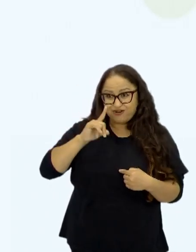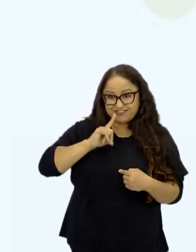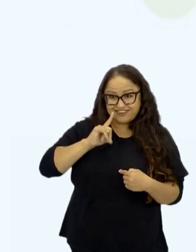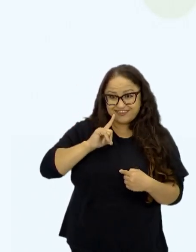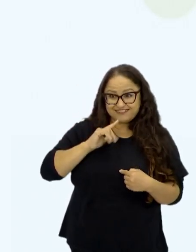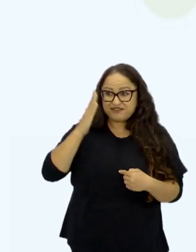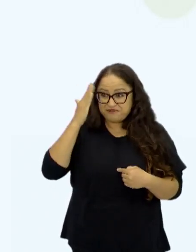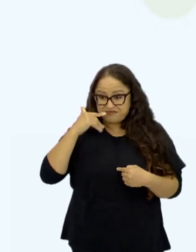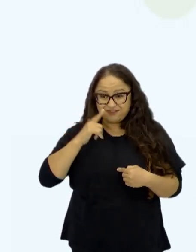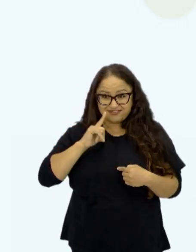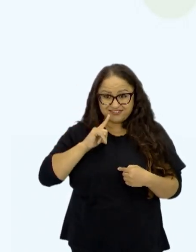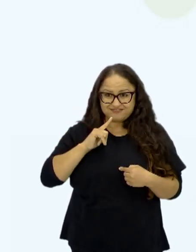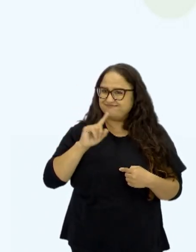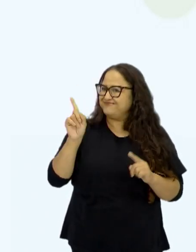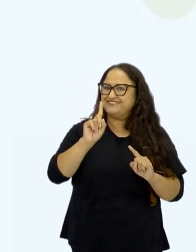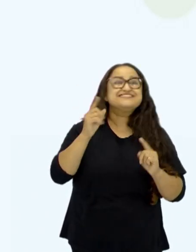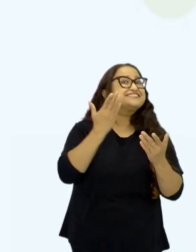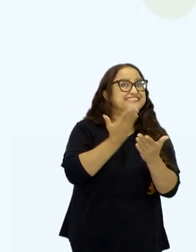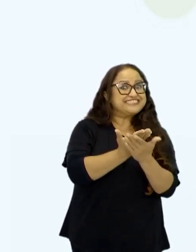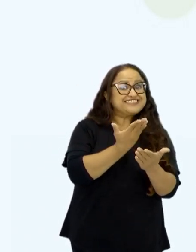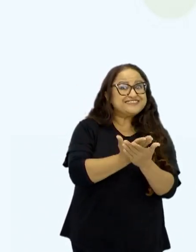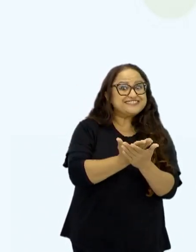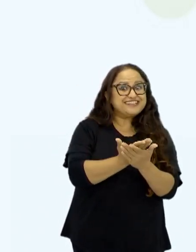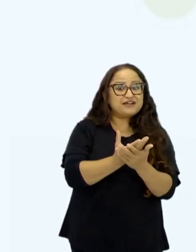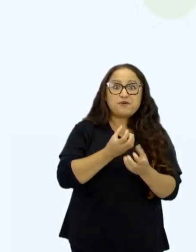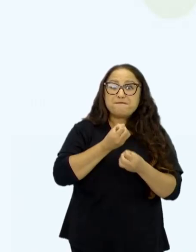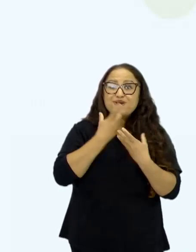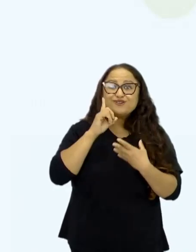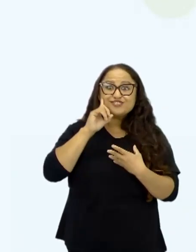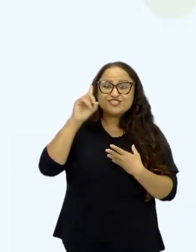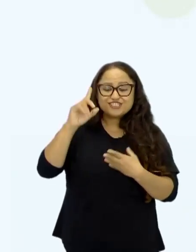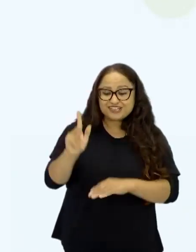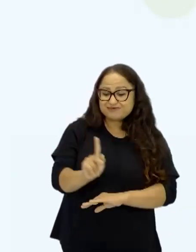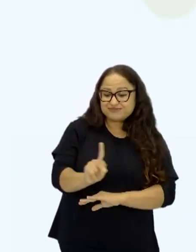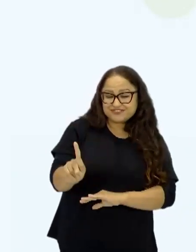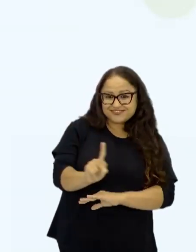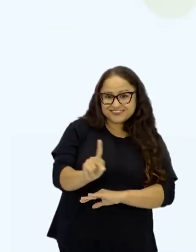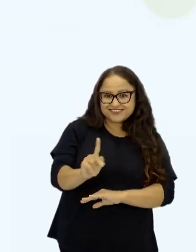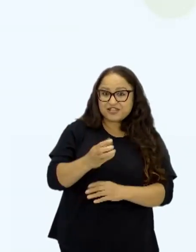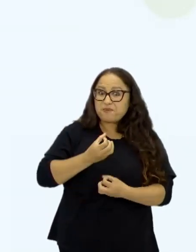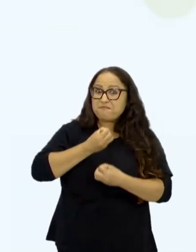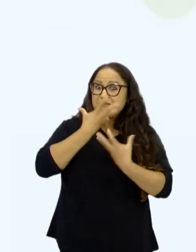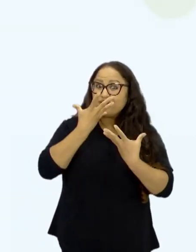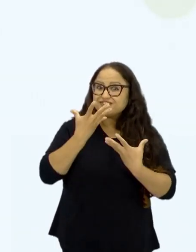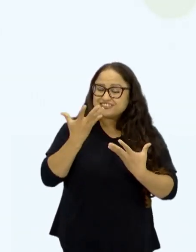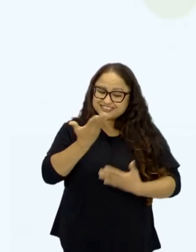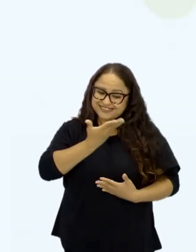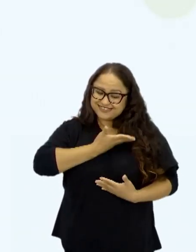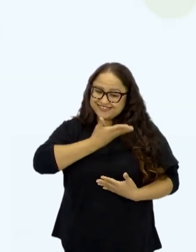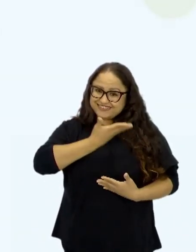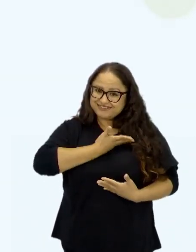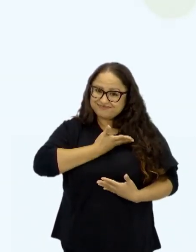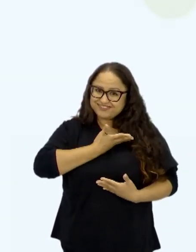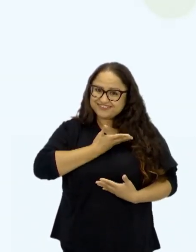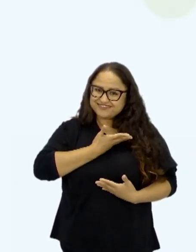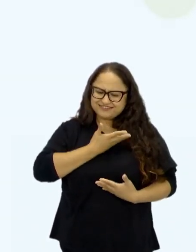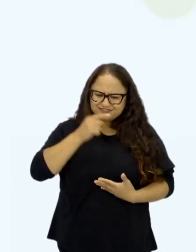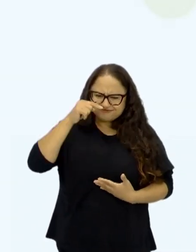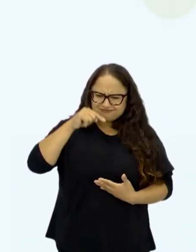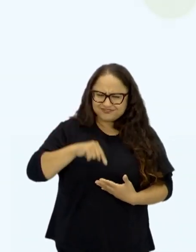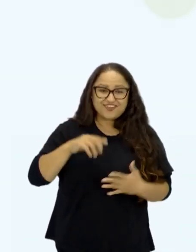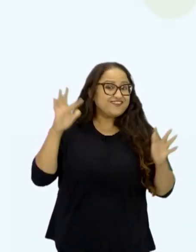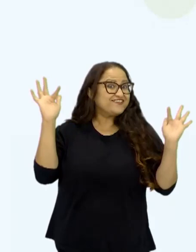mal, vamos estudar. Bom dia, professores, bom dia, meus amigos. Estou